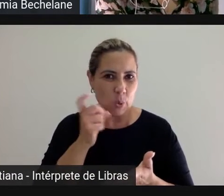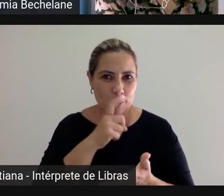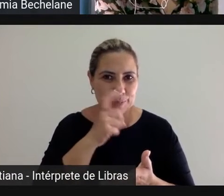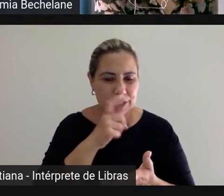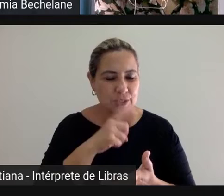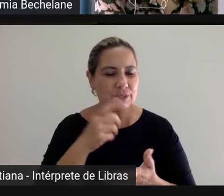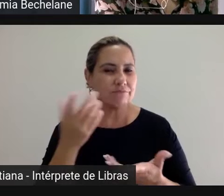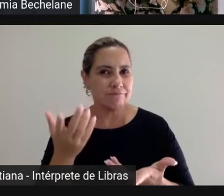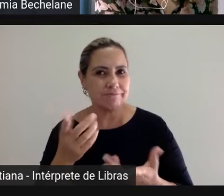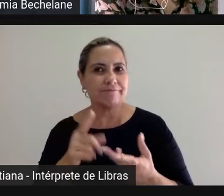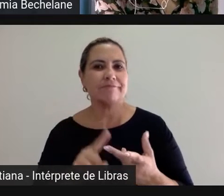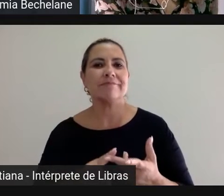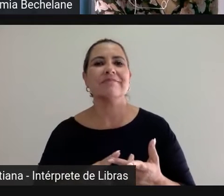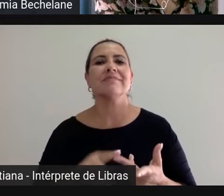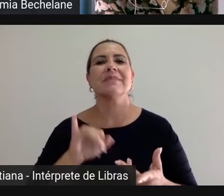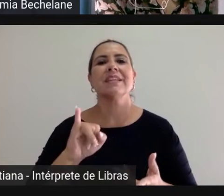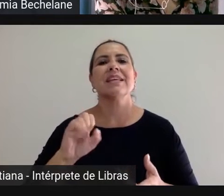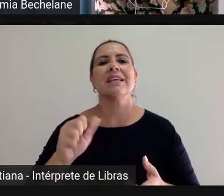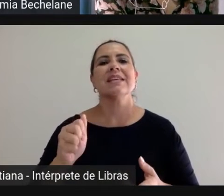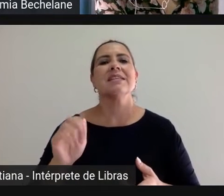Para Isabela Rodrigues,